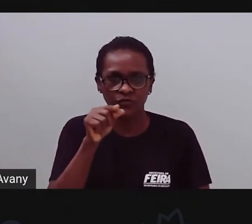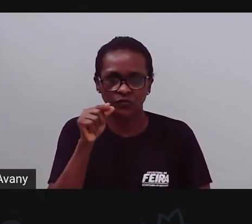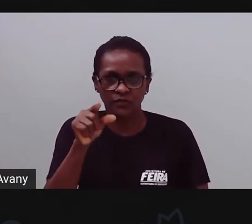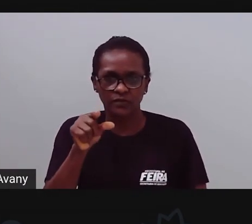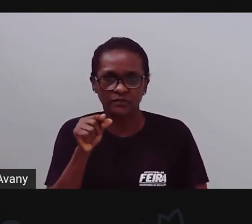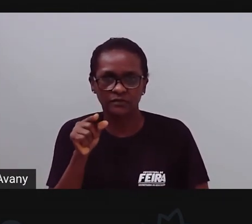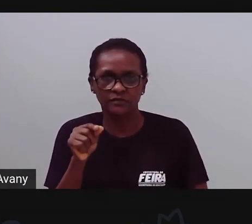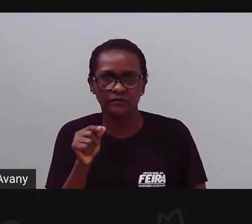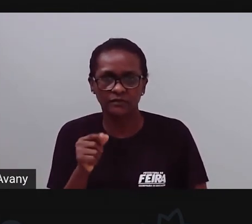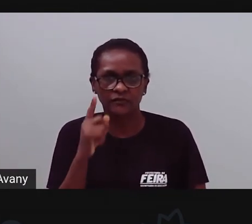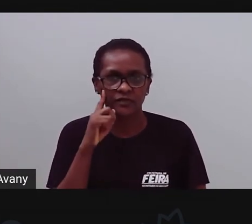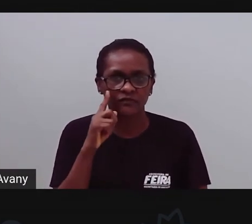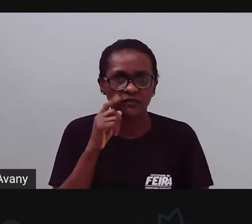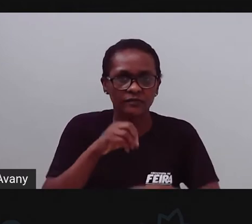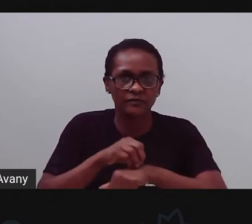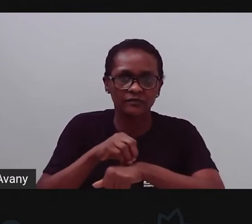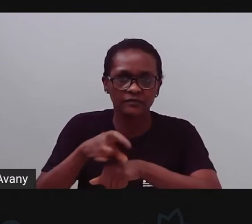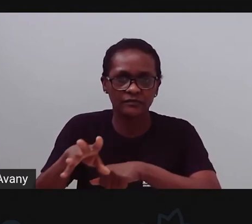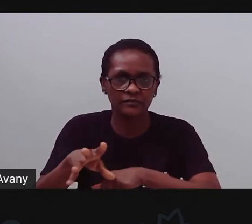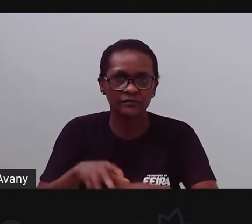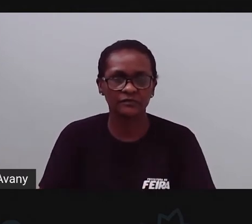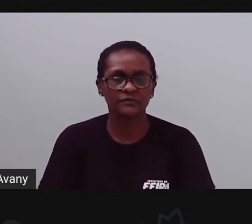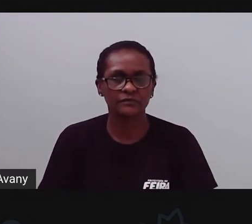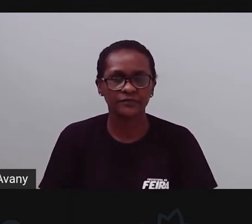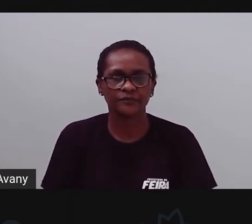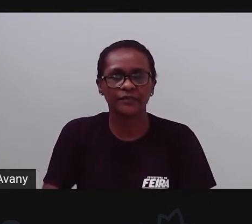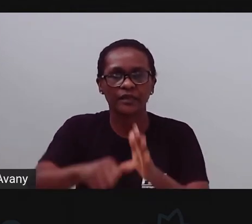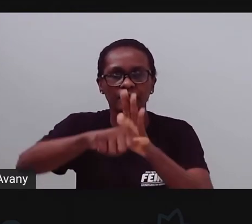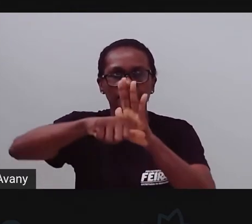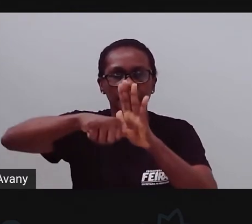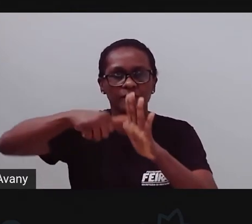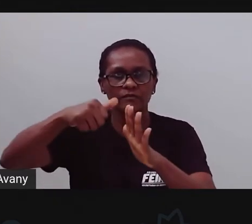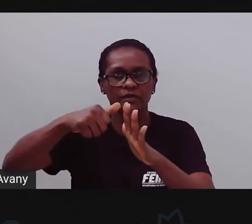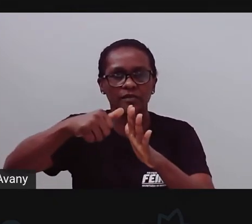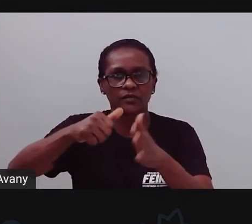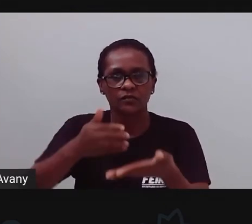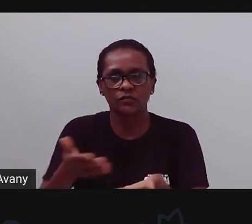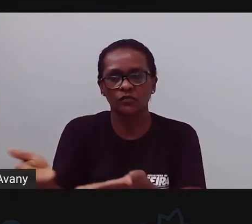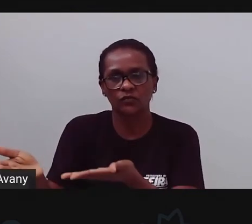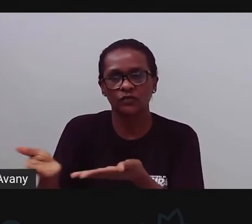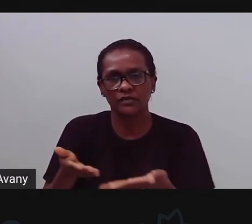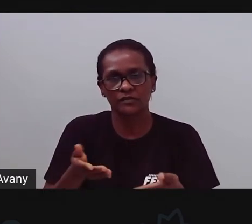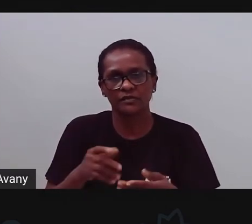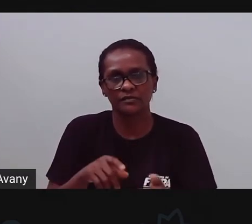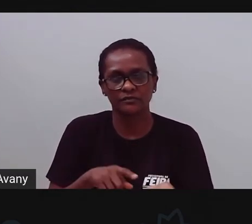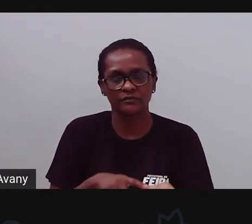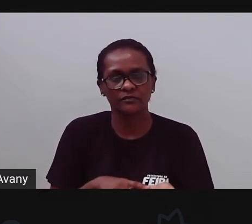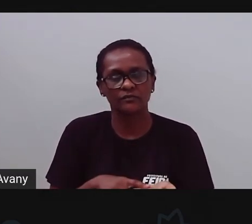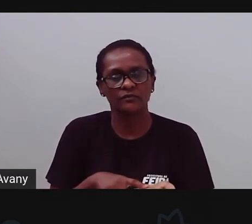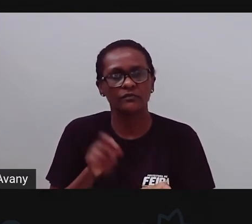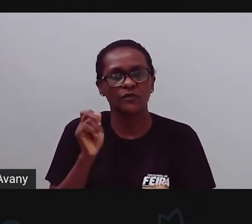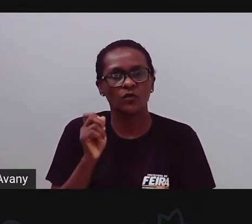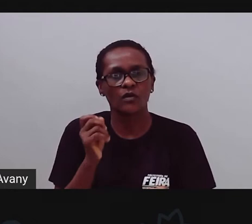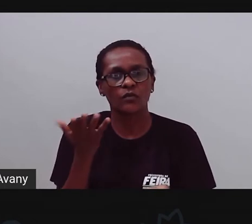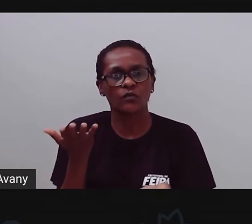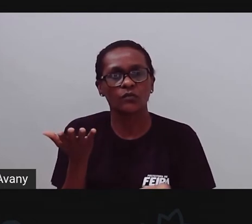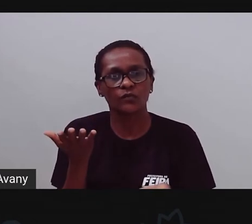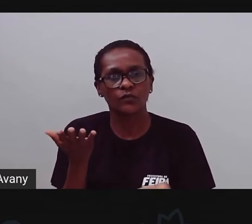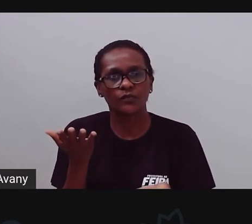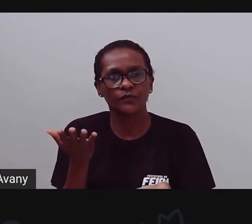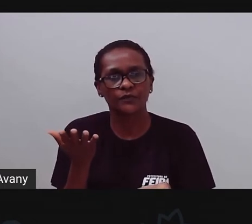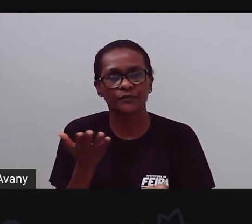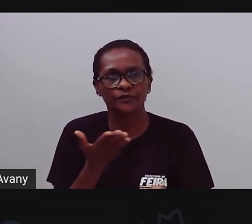convites aqui para compartilhar com você o primeiro convite que a prova trouxe para compartilhar aqui com vocês é um convite de